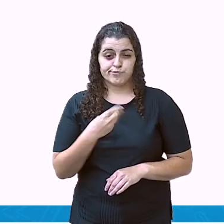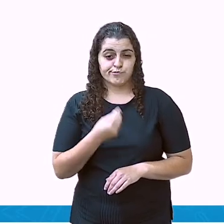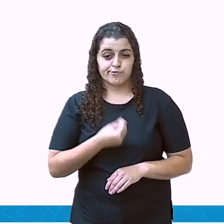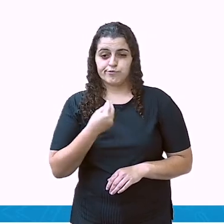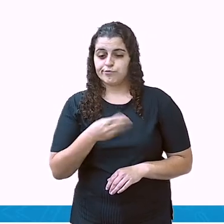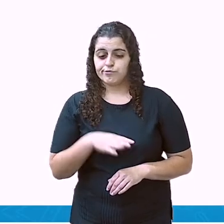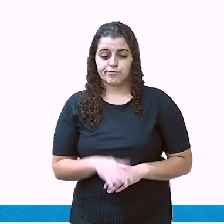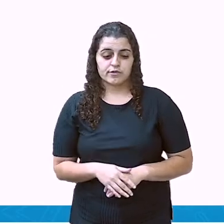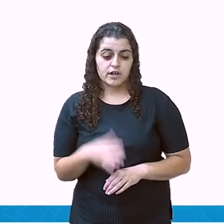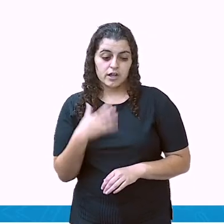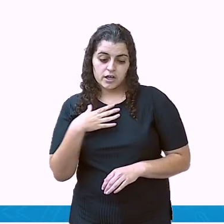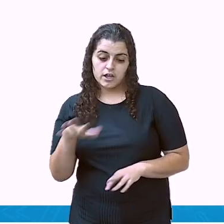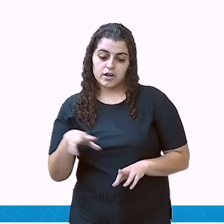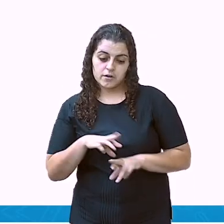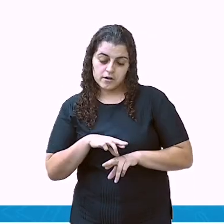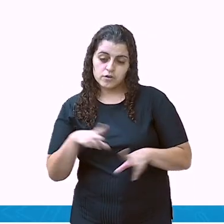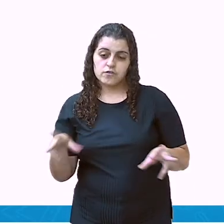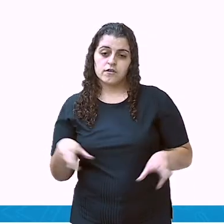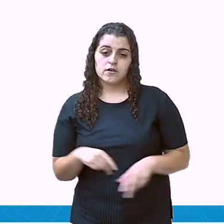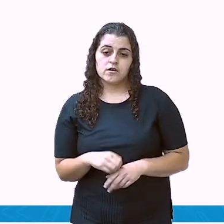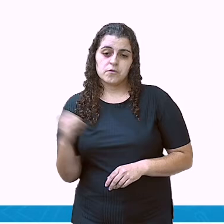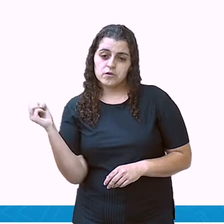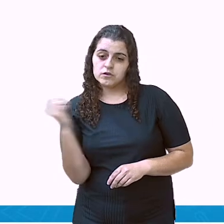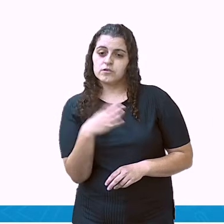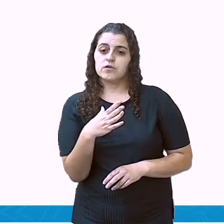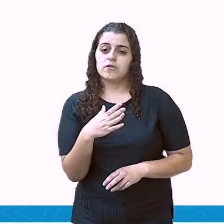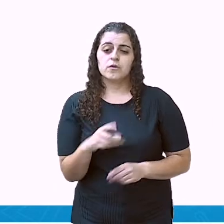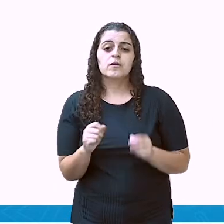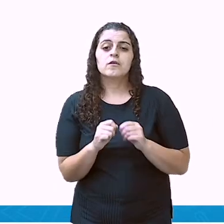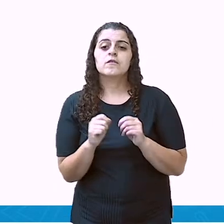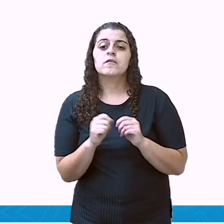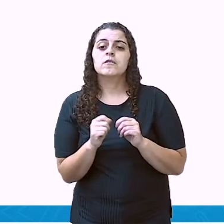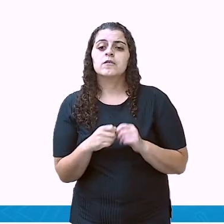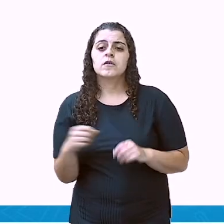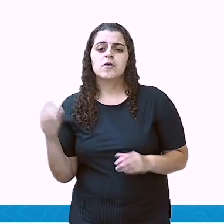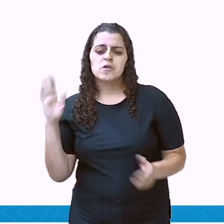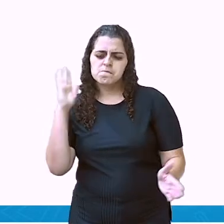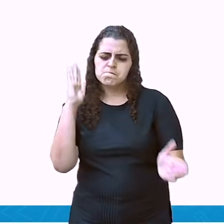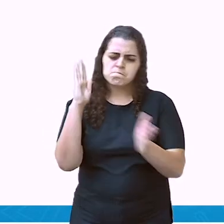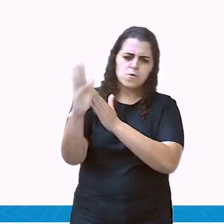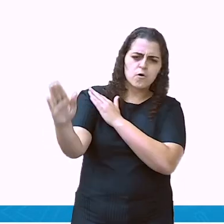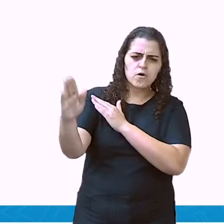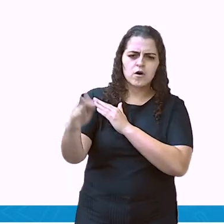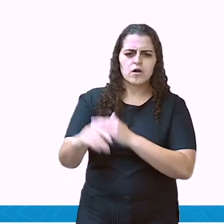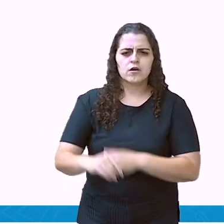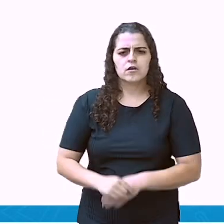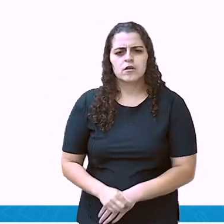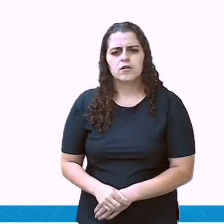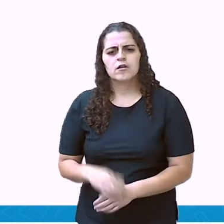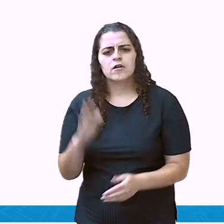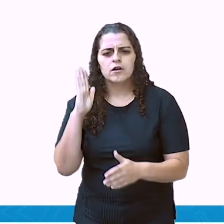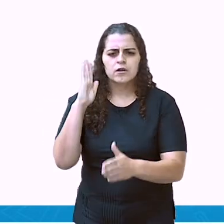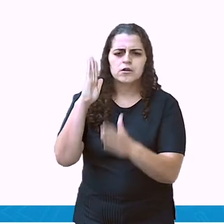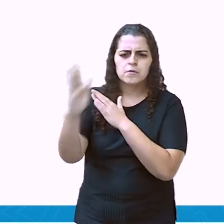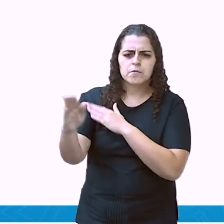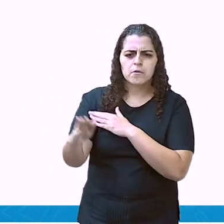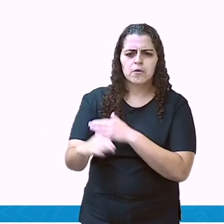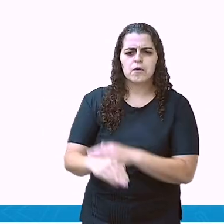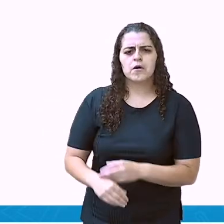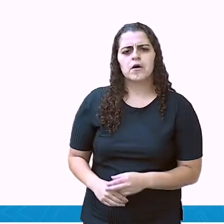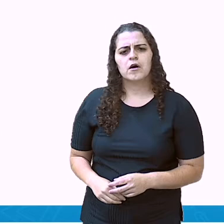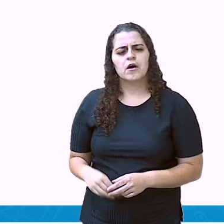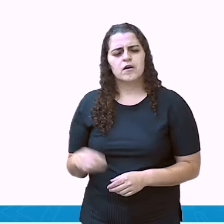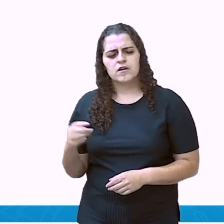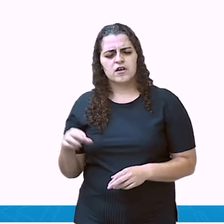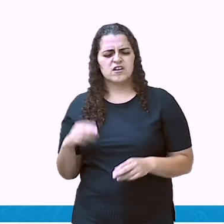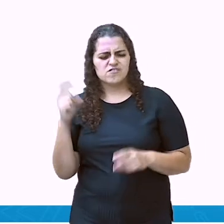assim, eles queriam ter uma vida nova. E o que eles faziam? Eles fugiam. Eles fugiam.